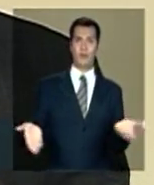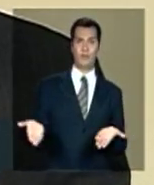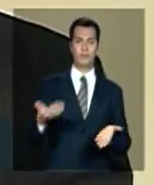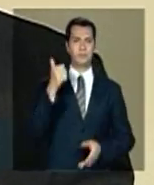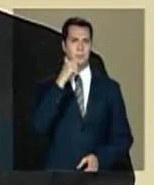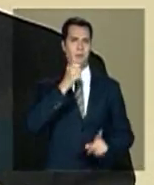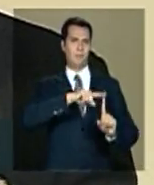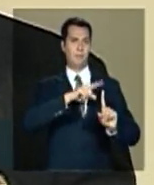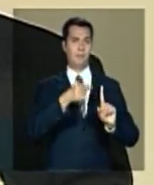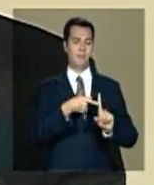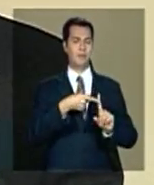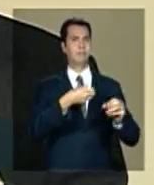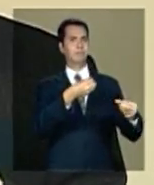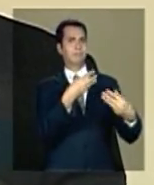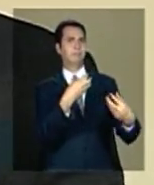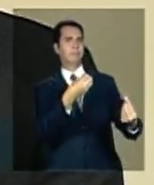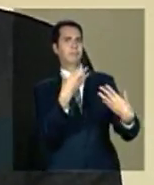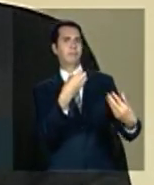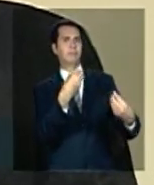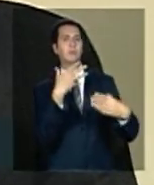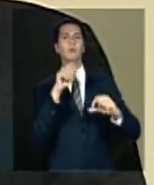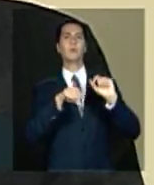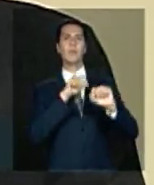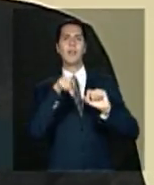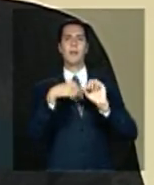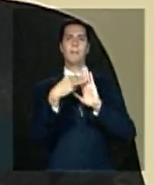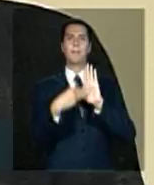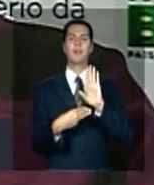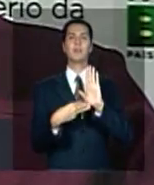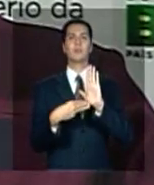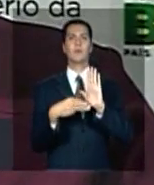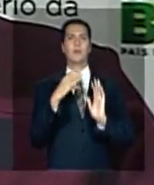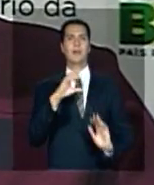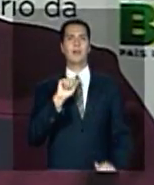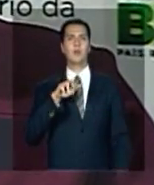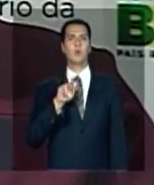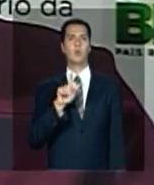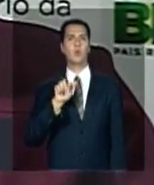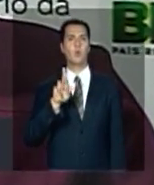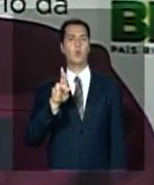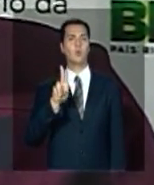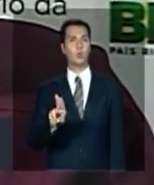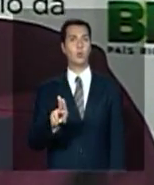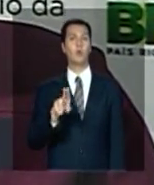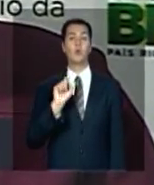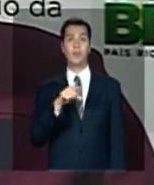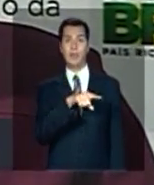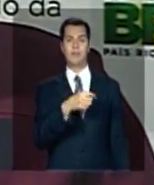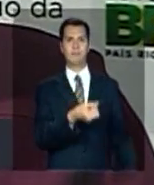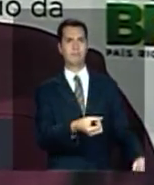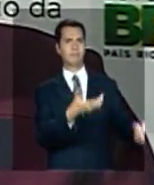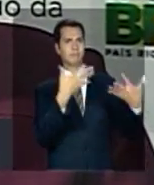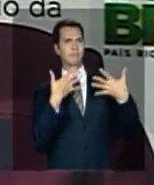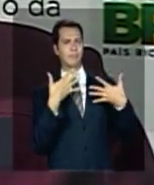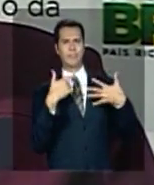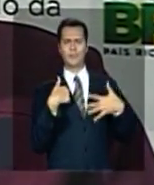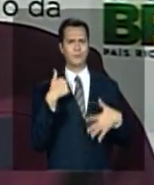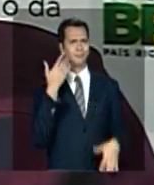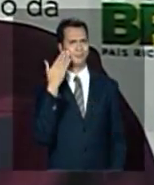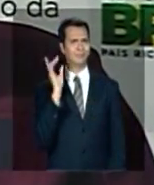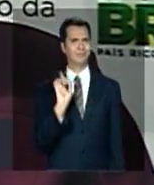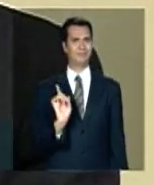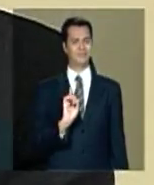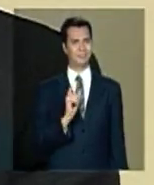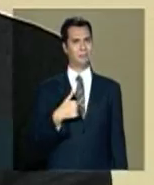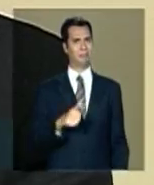do método Canguru que todos nós conhecemos Profissionais de Saúde o mesmo mas eu encontrar uma coisa nova que eu nunca tinha ouvido falar do método